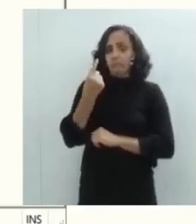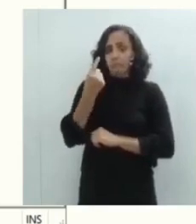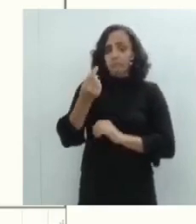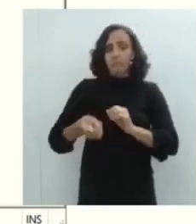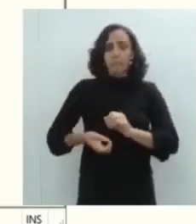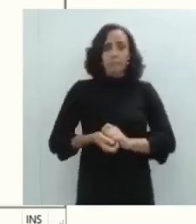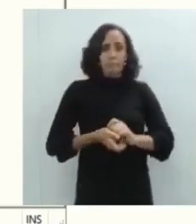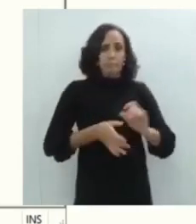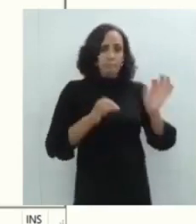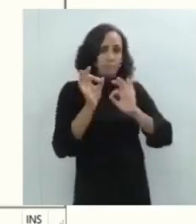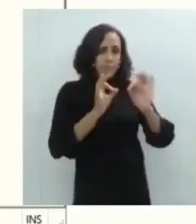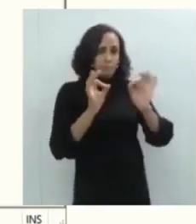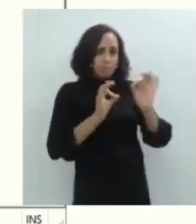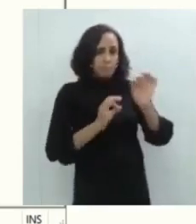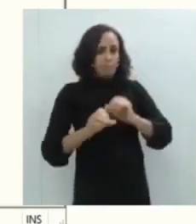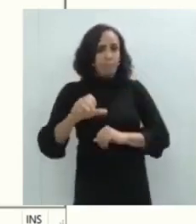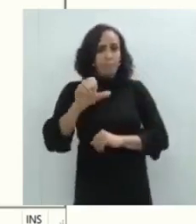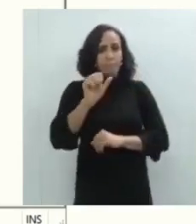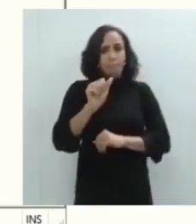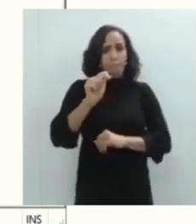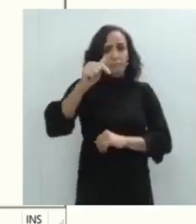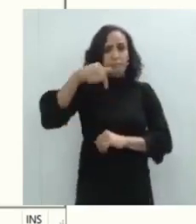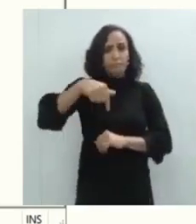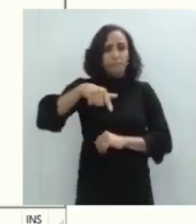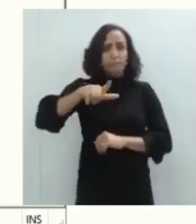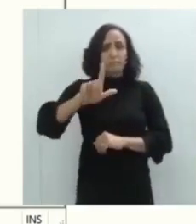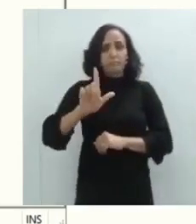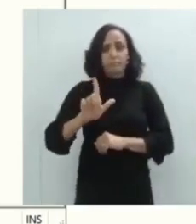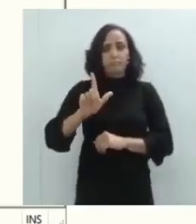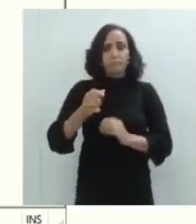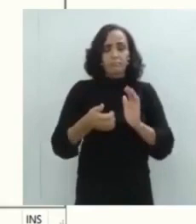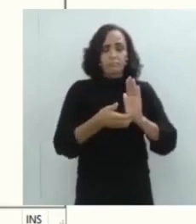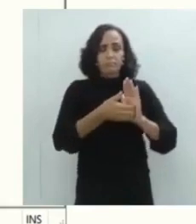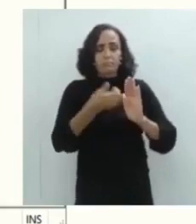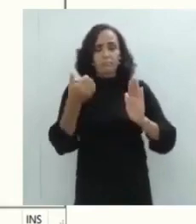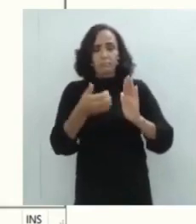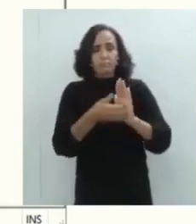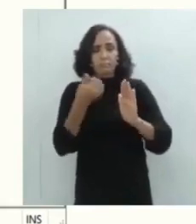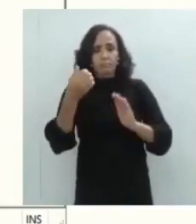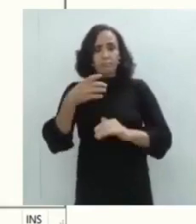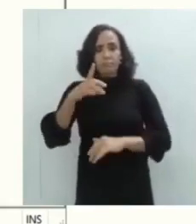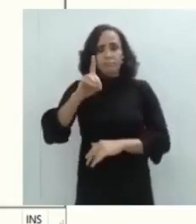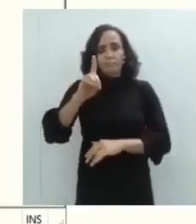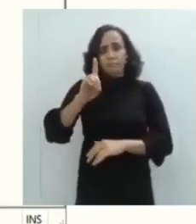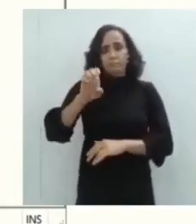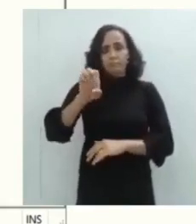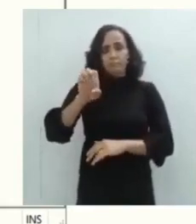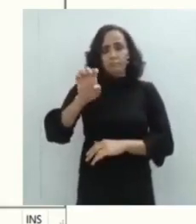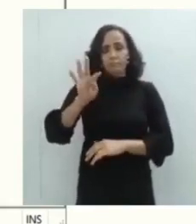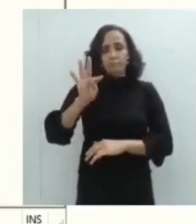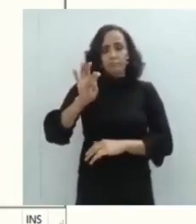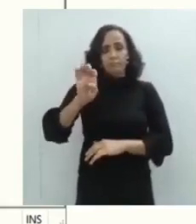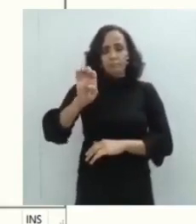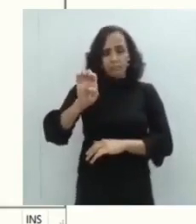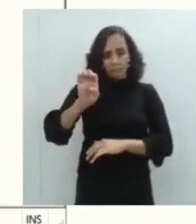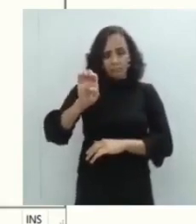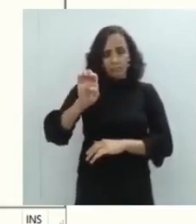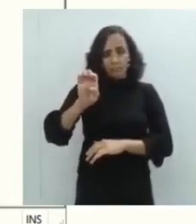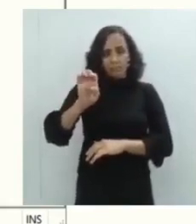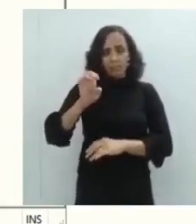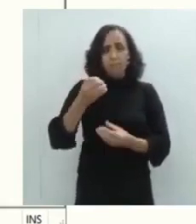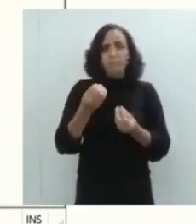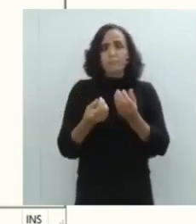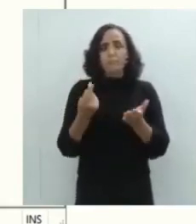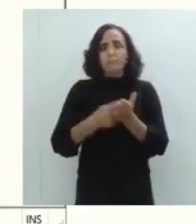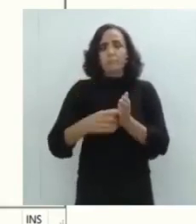query, no SQL, a gente tem um comando de remoção, que é o delete from ETPAC, o